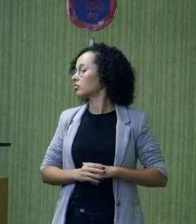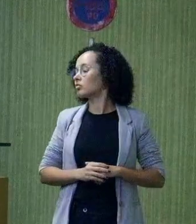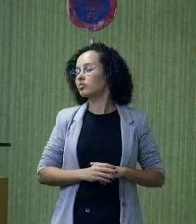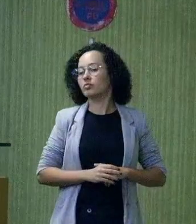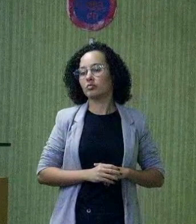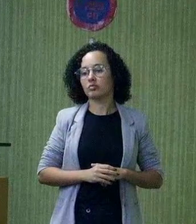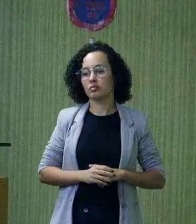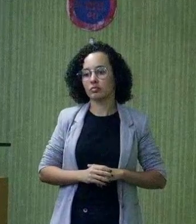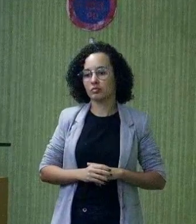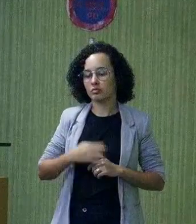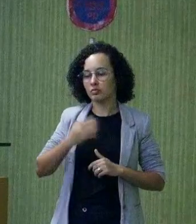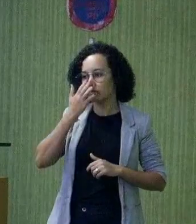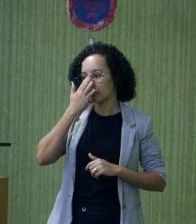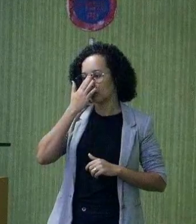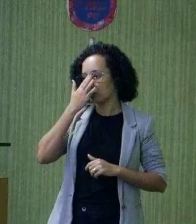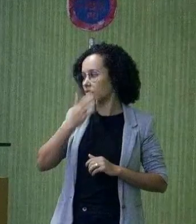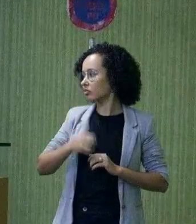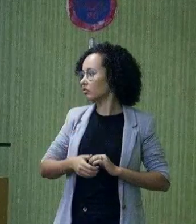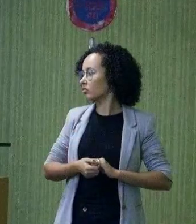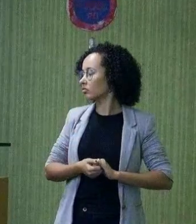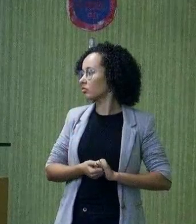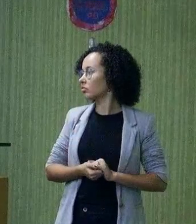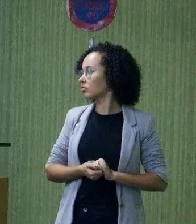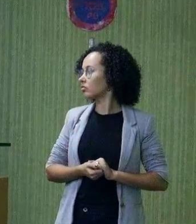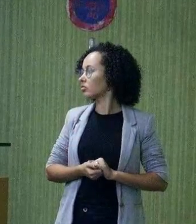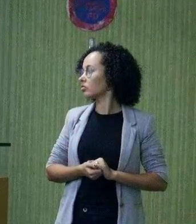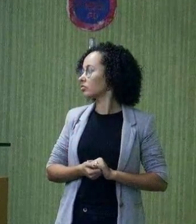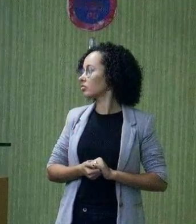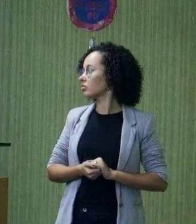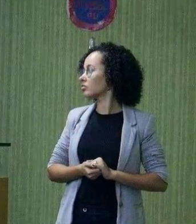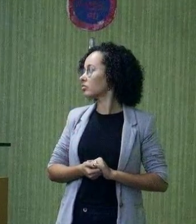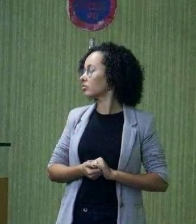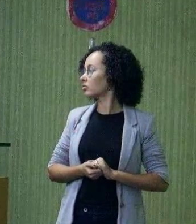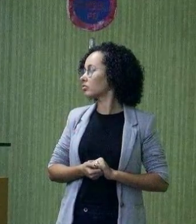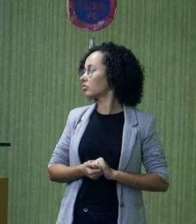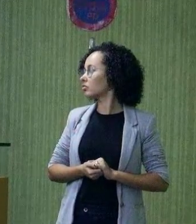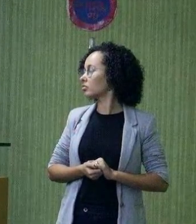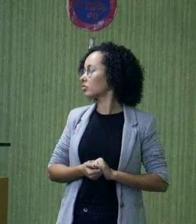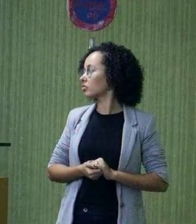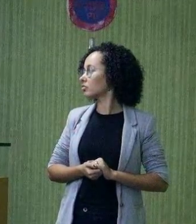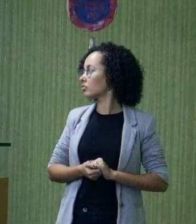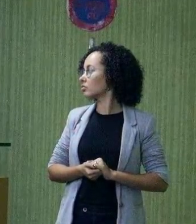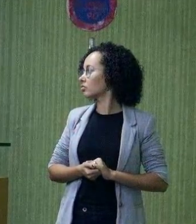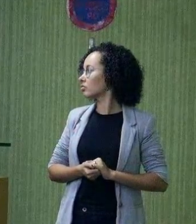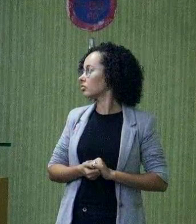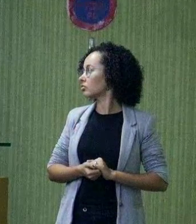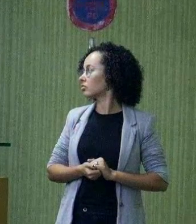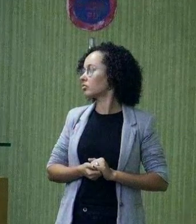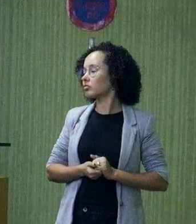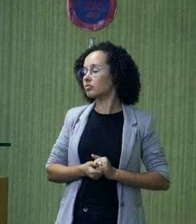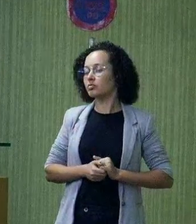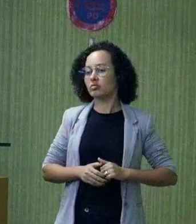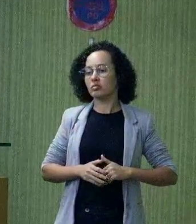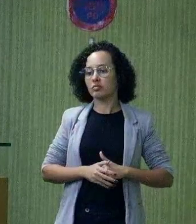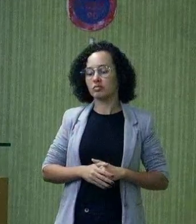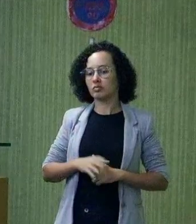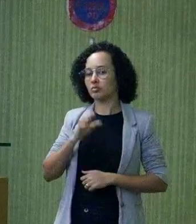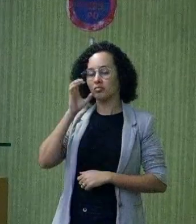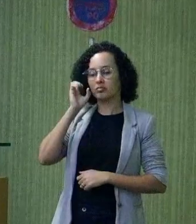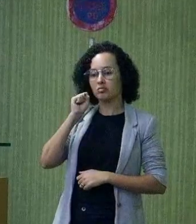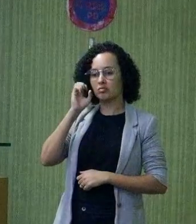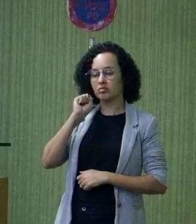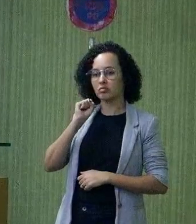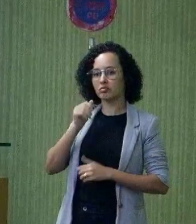né professorando até o final da diência do pne né considerando também aí as desigualdades